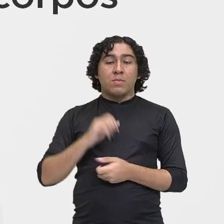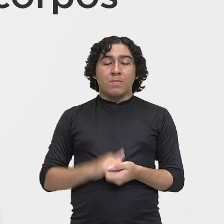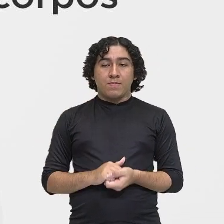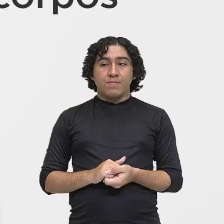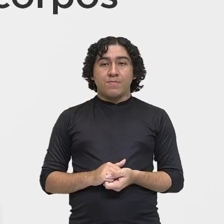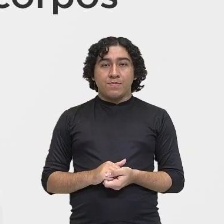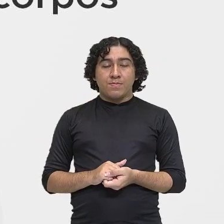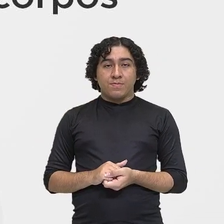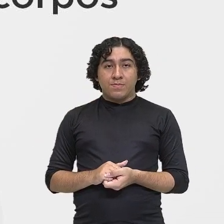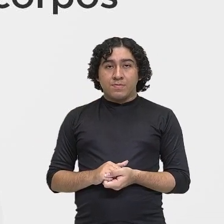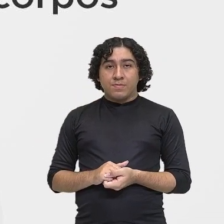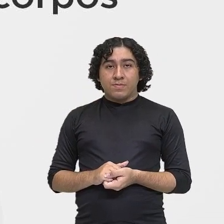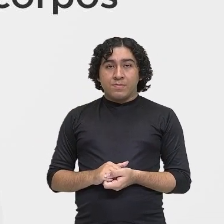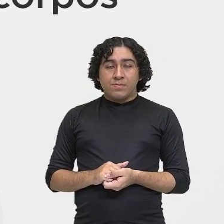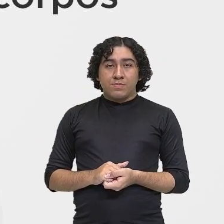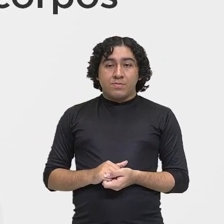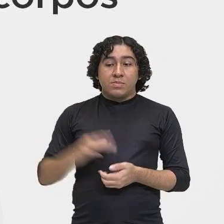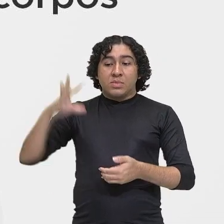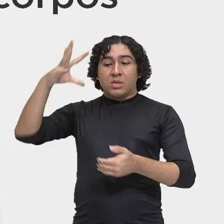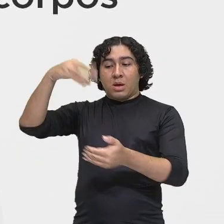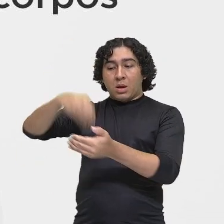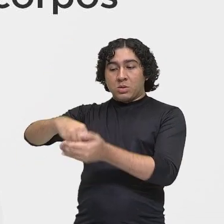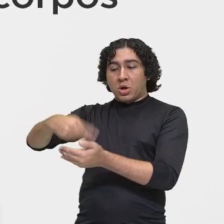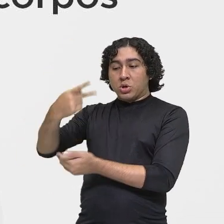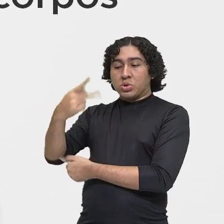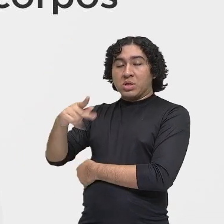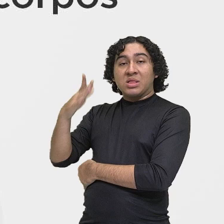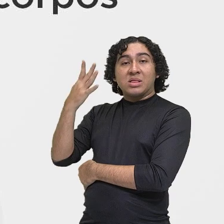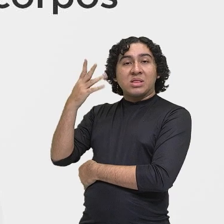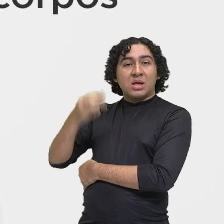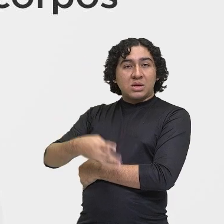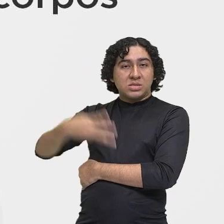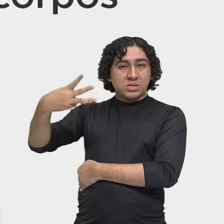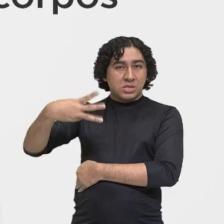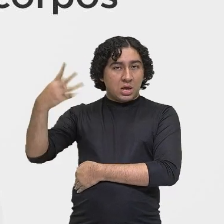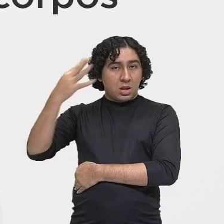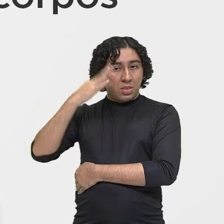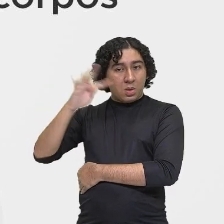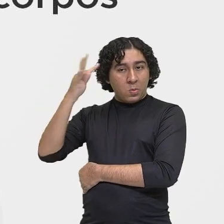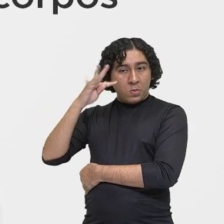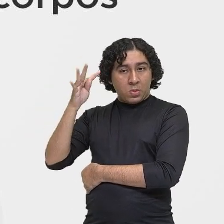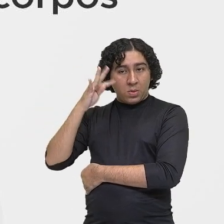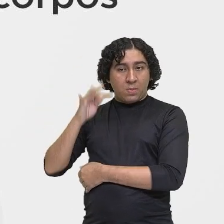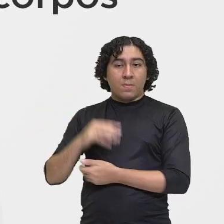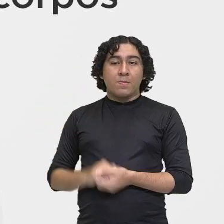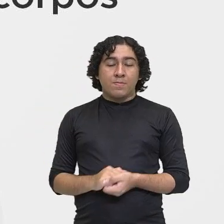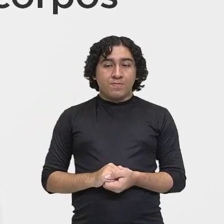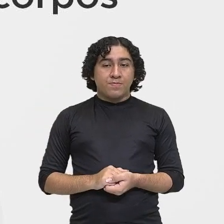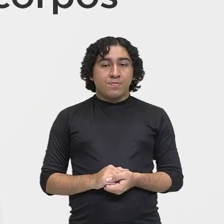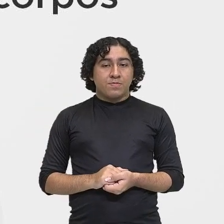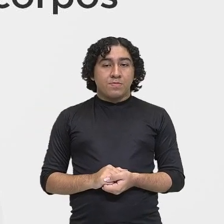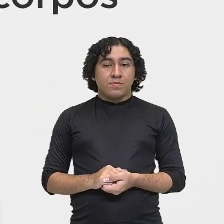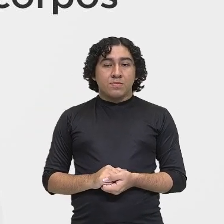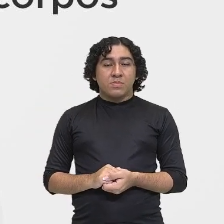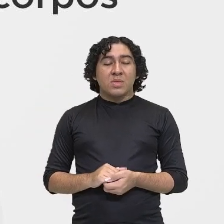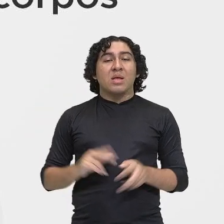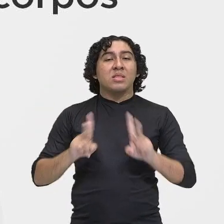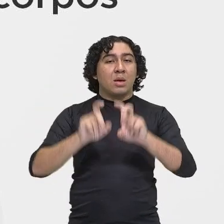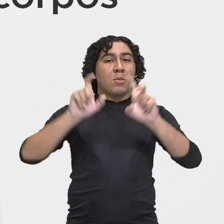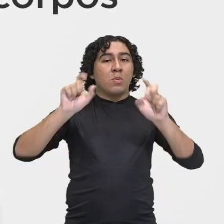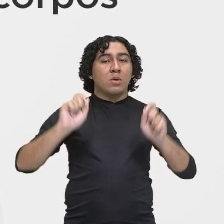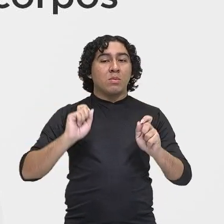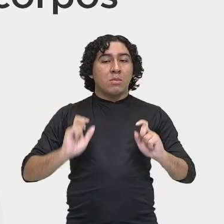seguinte, que em sua terceira lei de Newton, que fala sobre o quê?